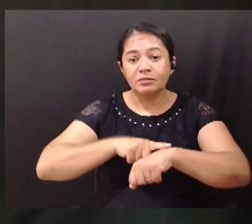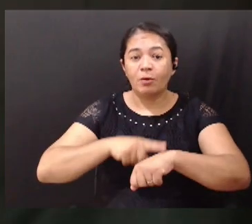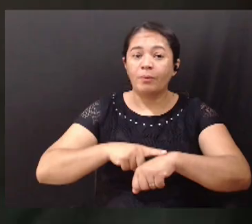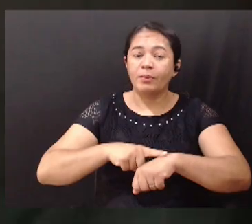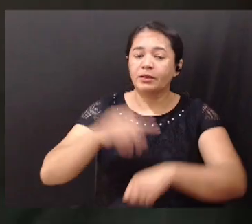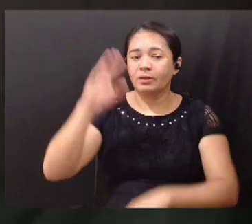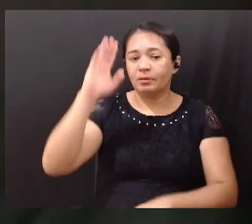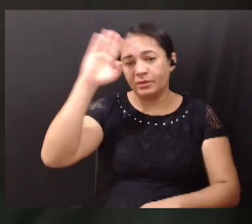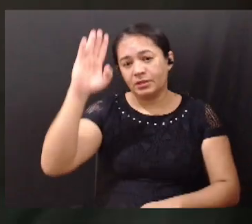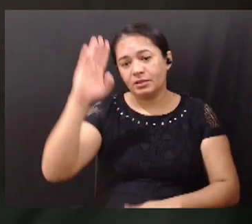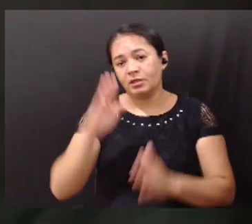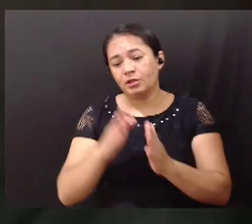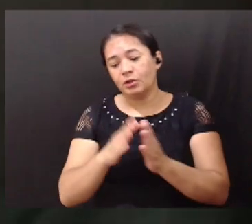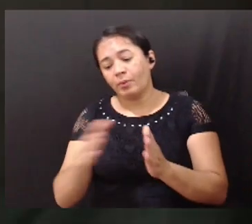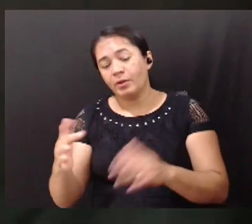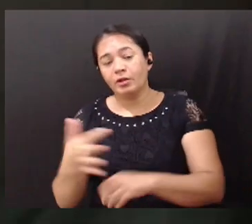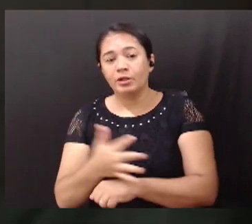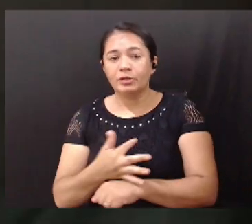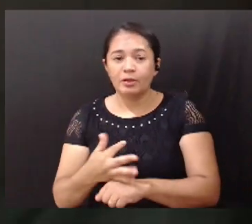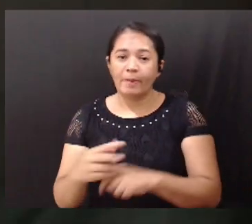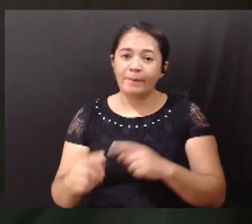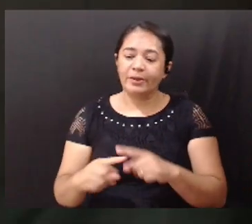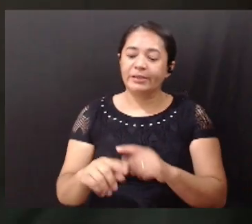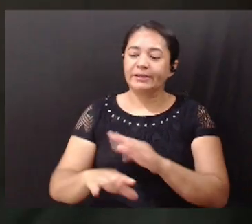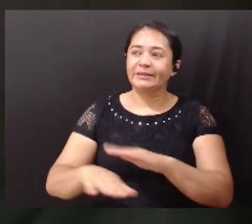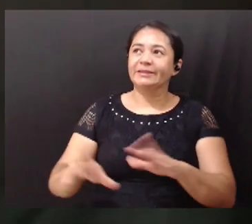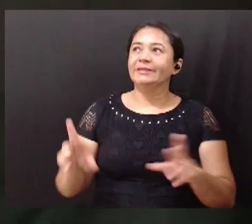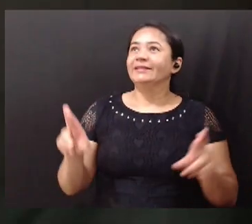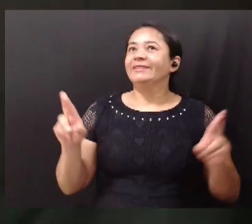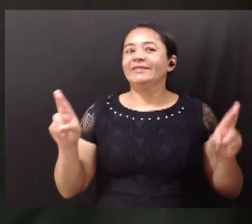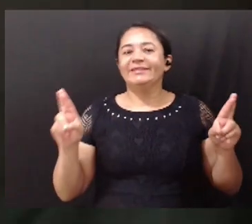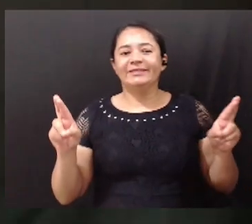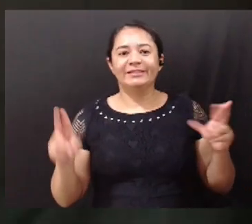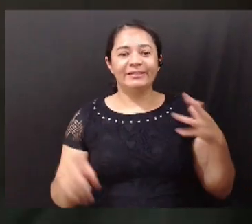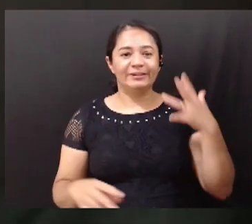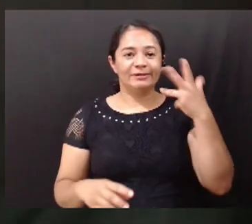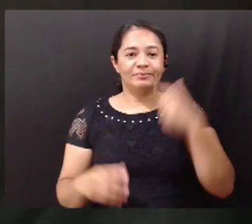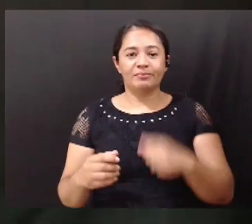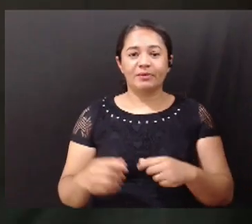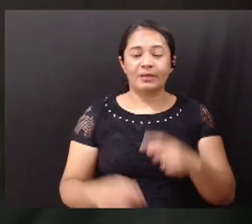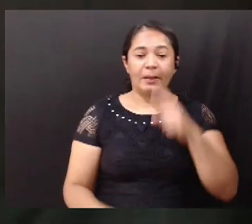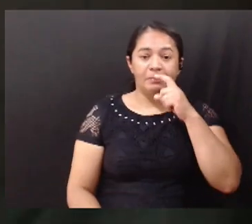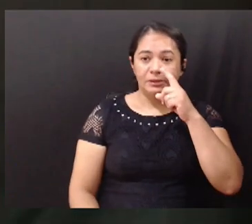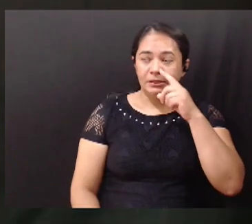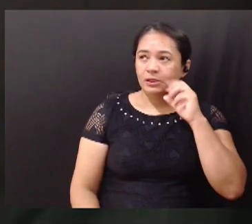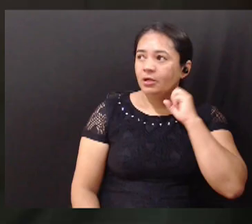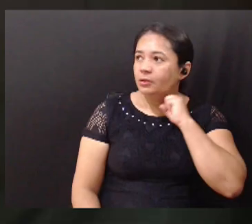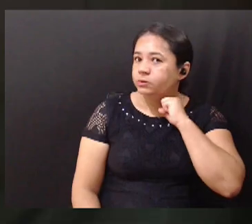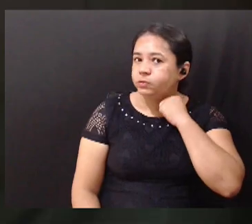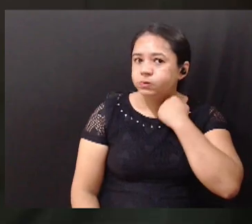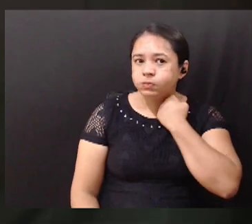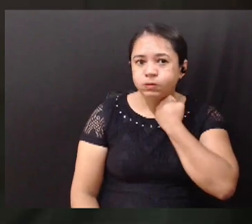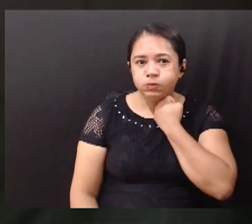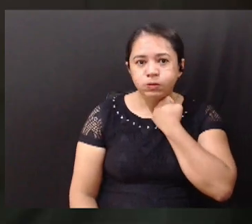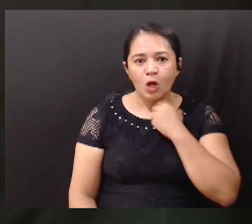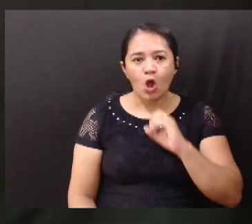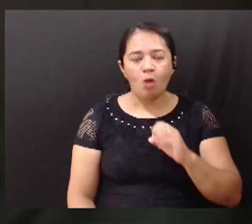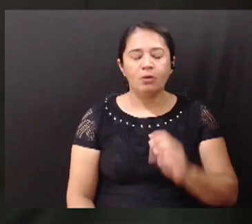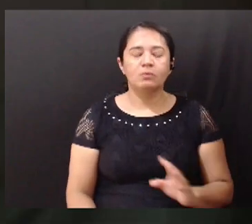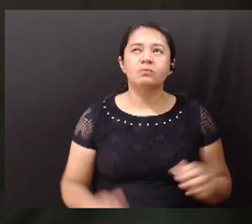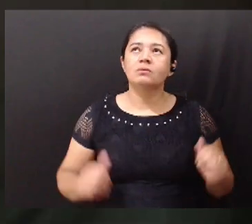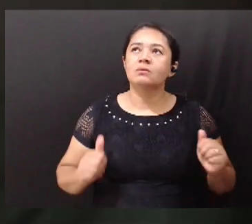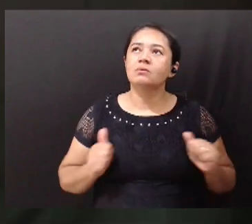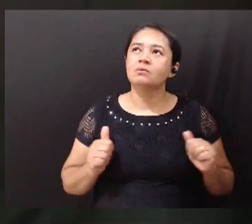a expectativa da criança está em tudo lindo. Aí, de repente, eu vejo a mãe e o pai estressados, ou então quietos, mas eu